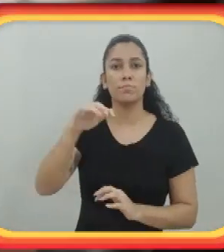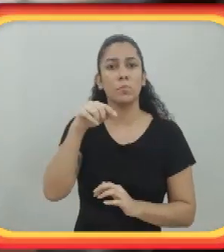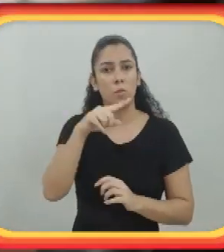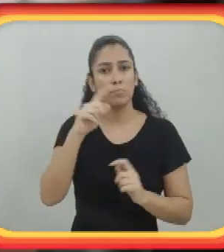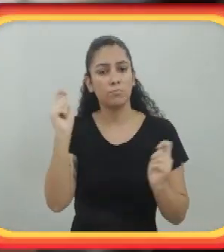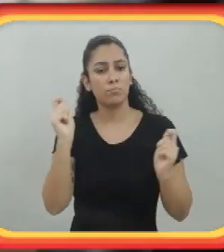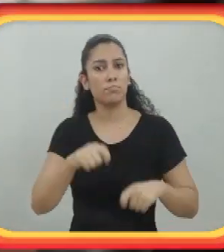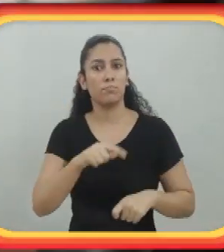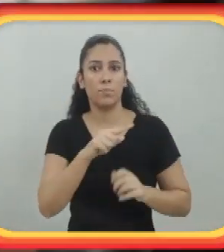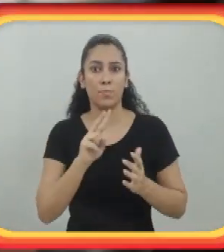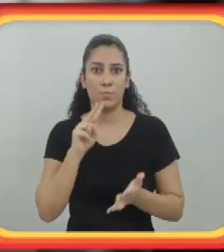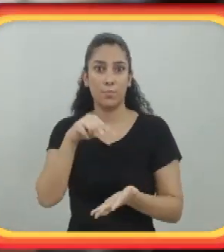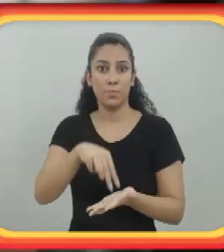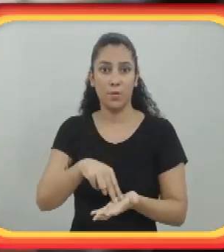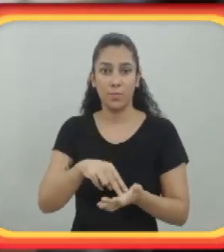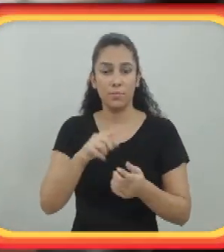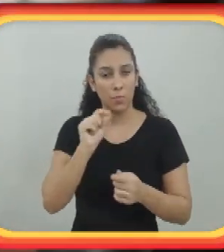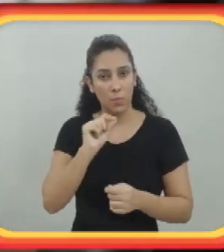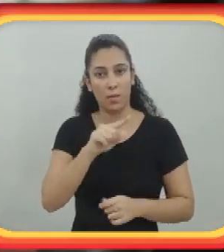é ótima, né?